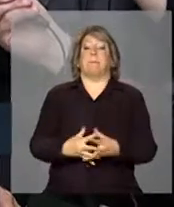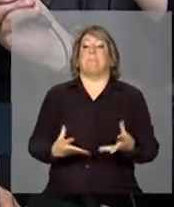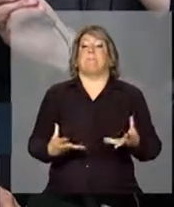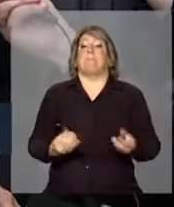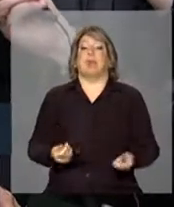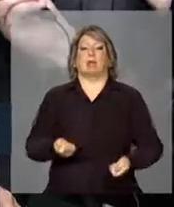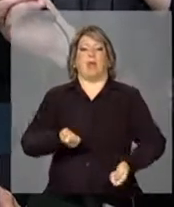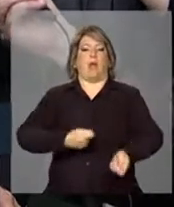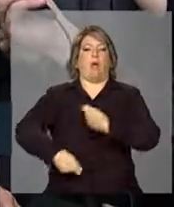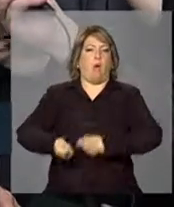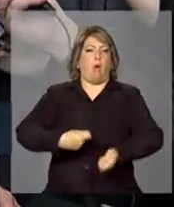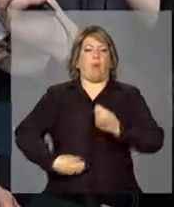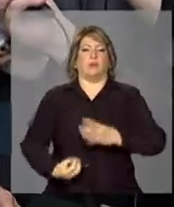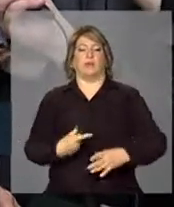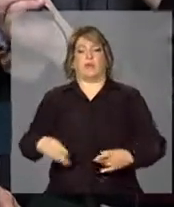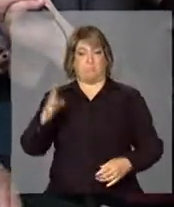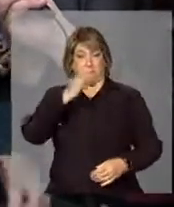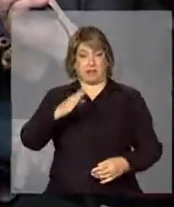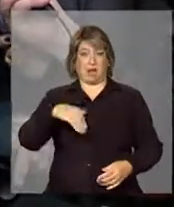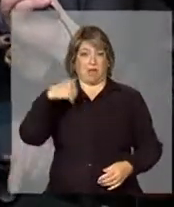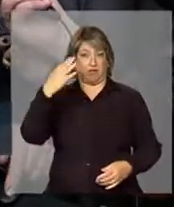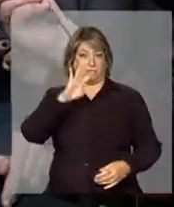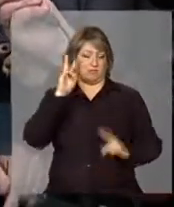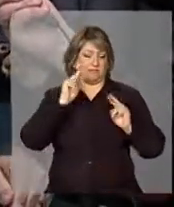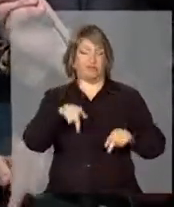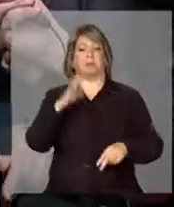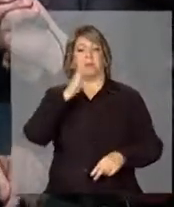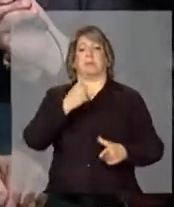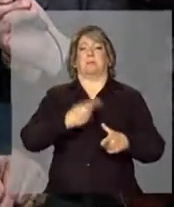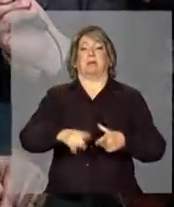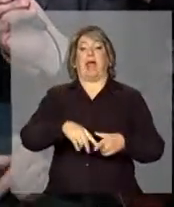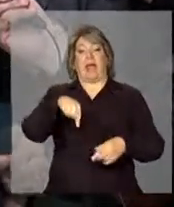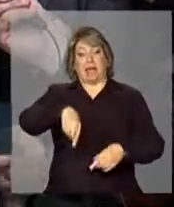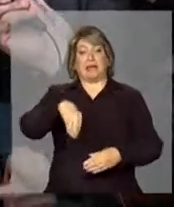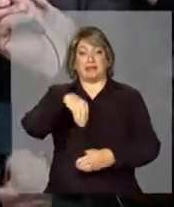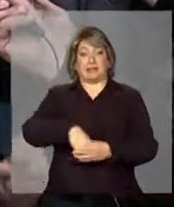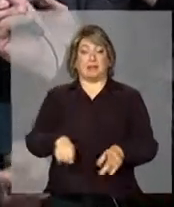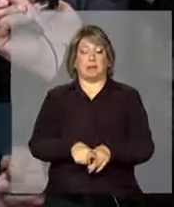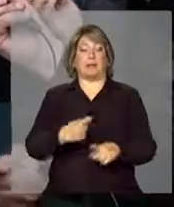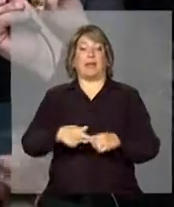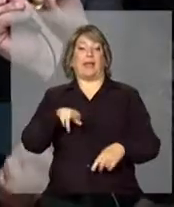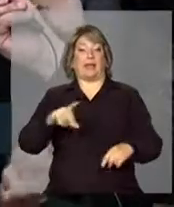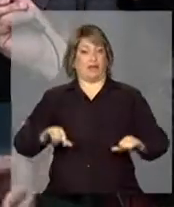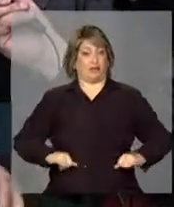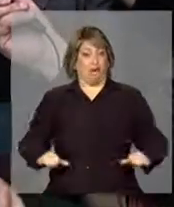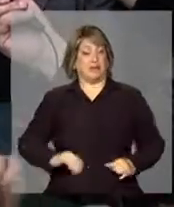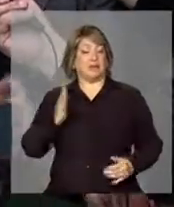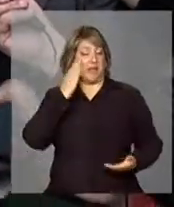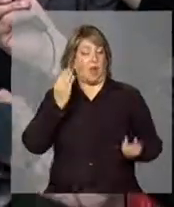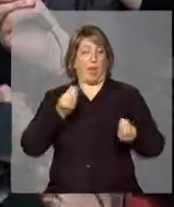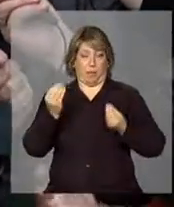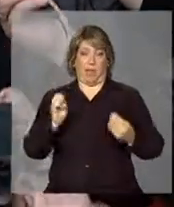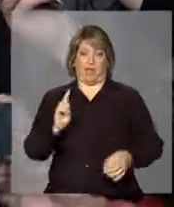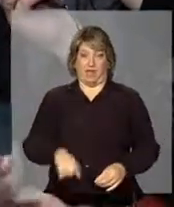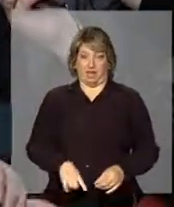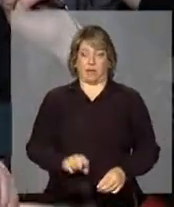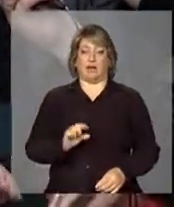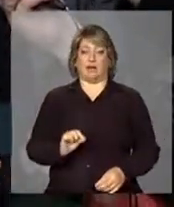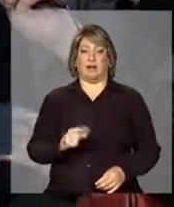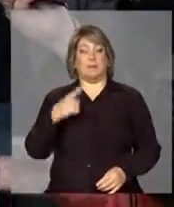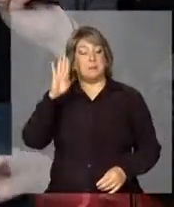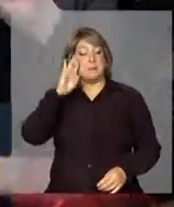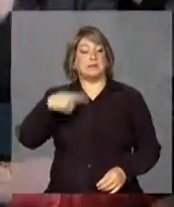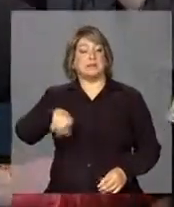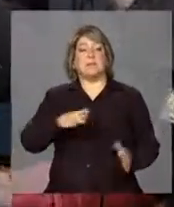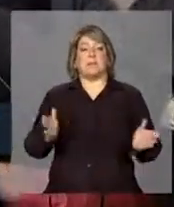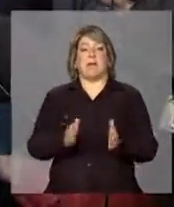negativamente para a imagem do Brasil lá fora e para a imagem do Brasil aqui dentro. Porque quem sofre na carne sabe como é, principalmente o pequeno